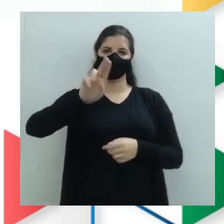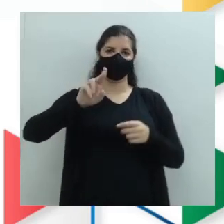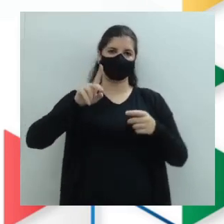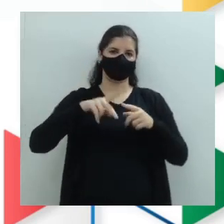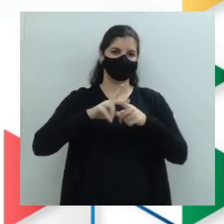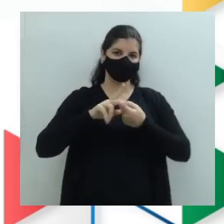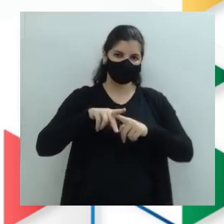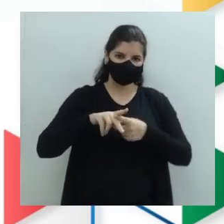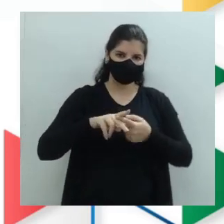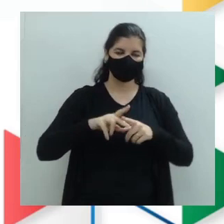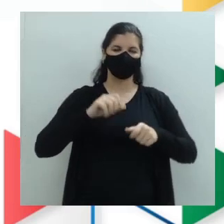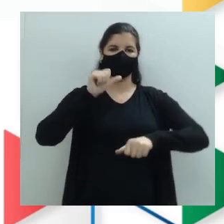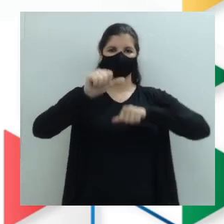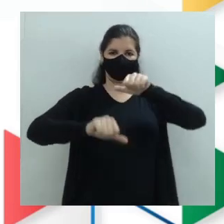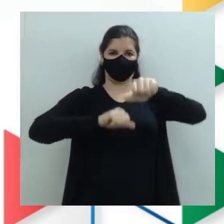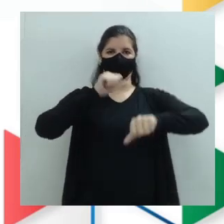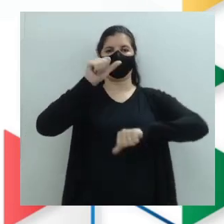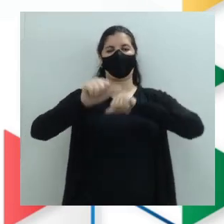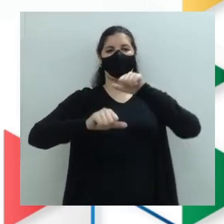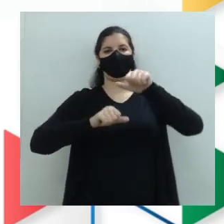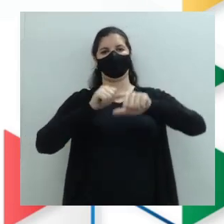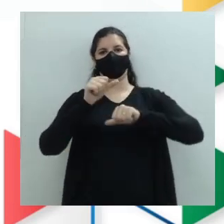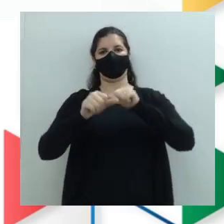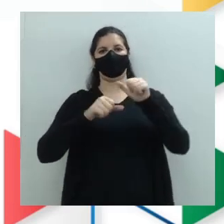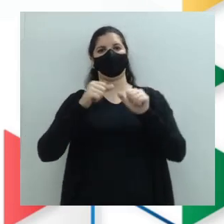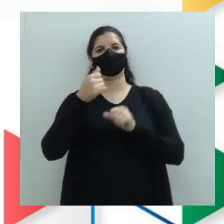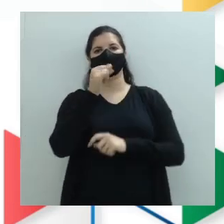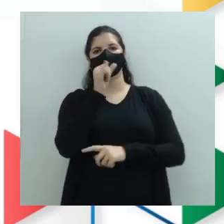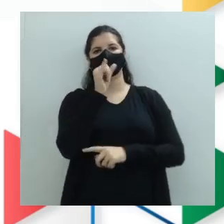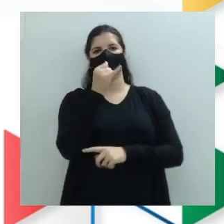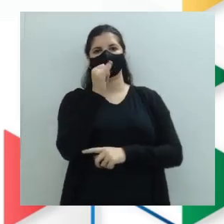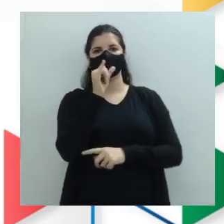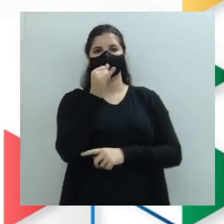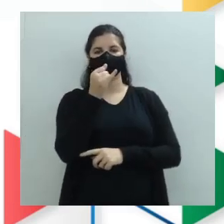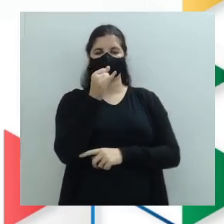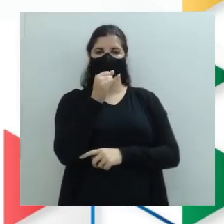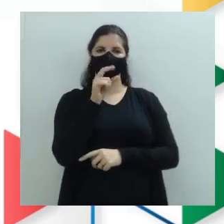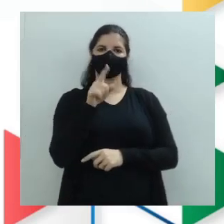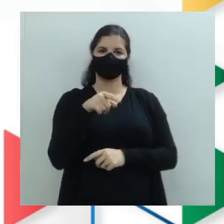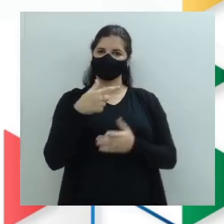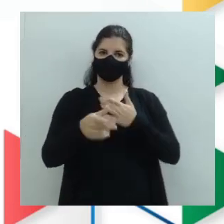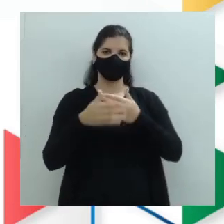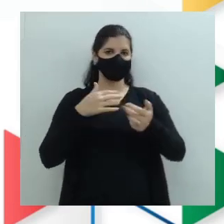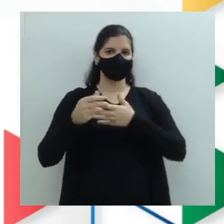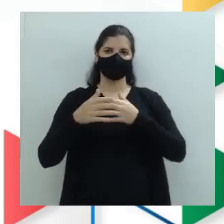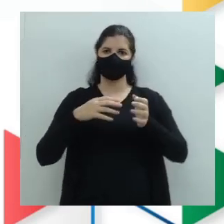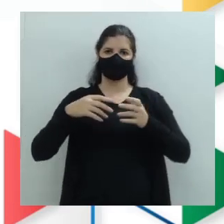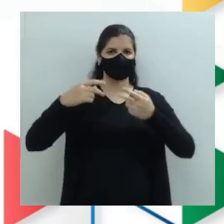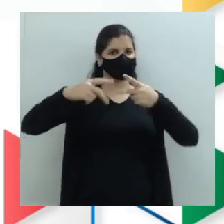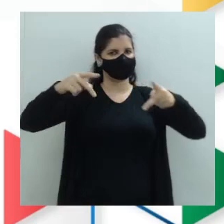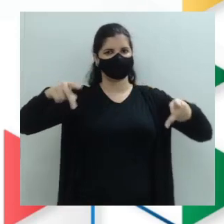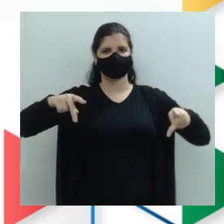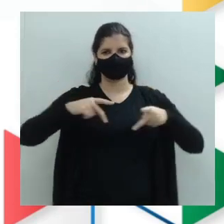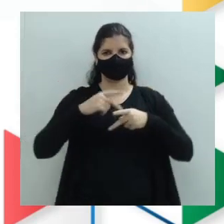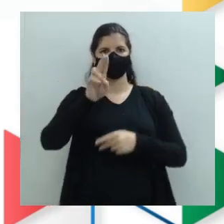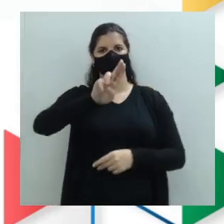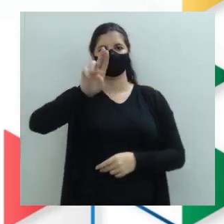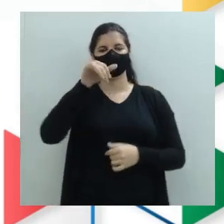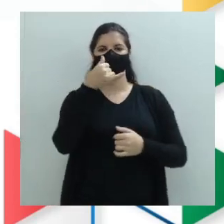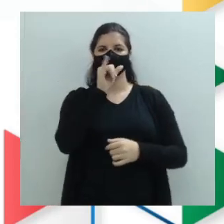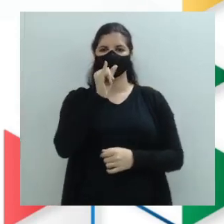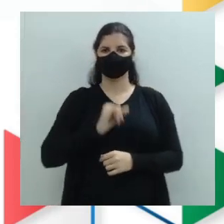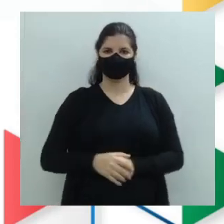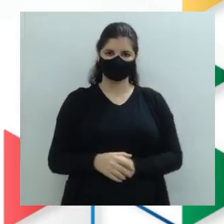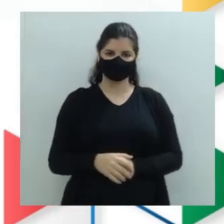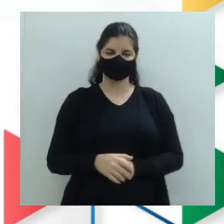equipamentos que vão transformar a energia elétrica em qualquer outra modalidade de energia.